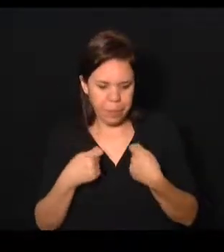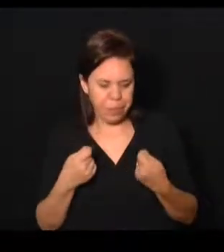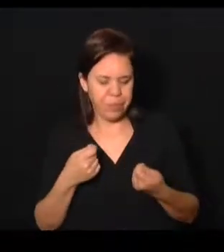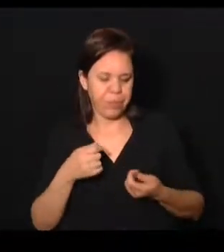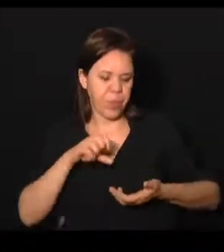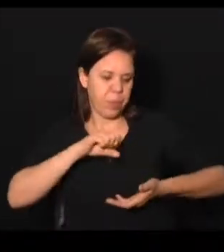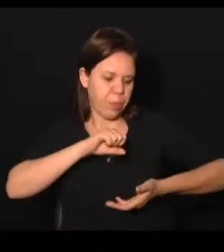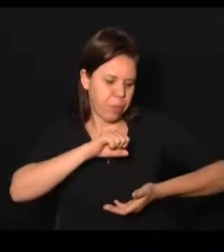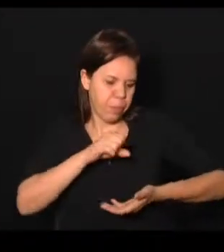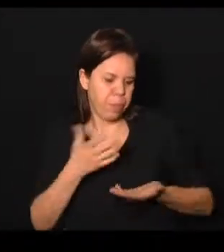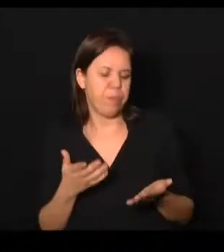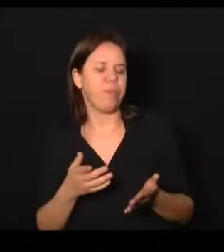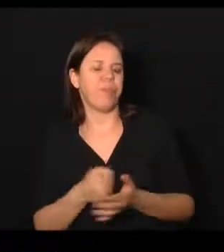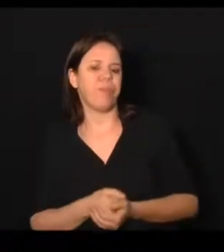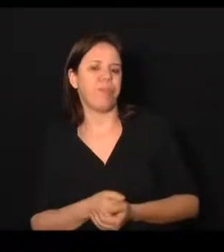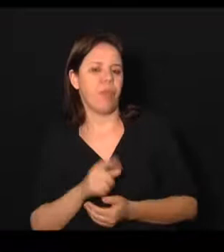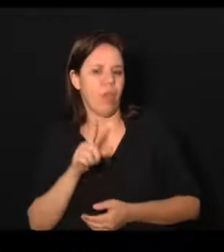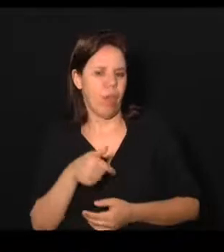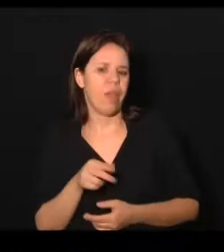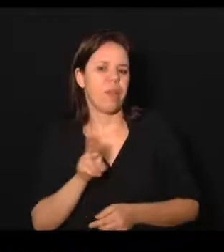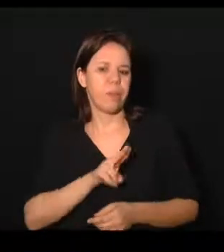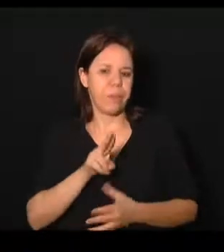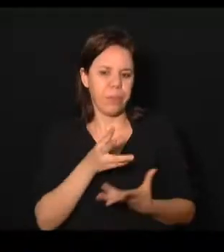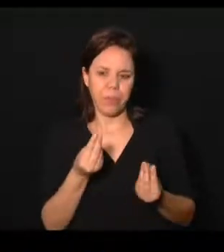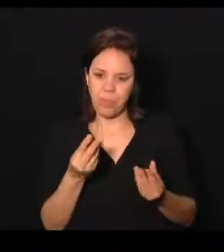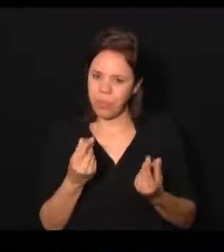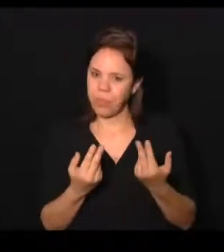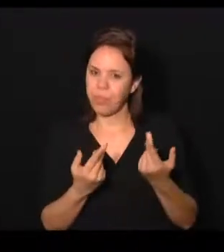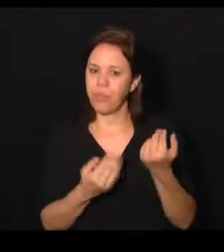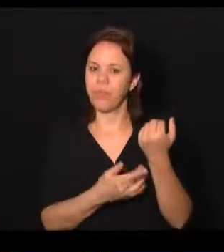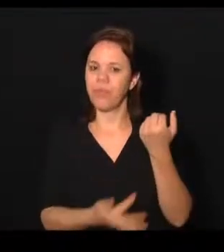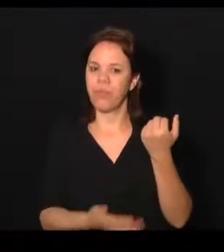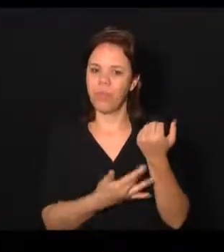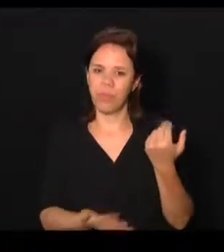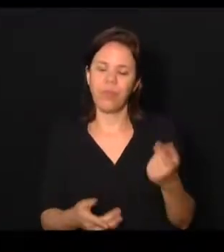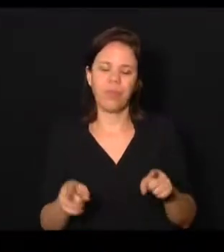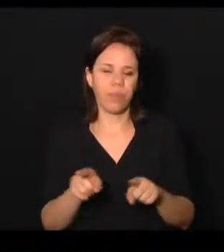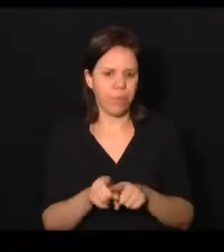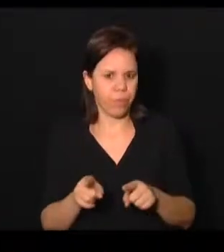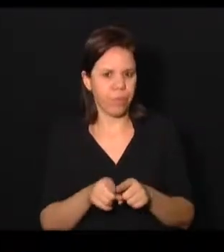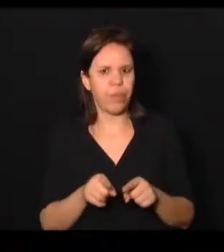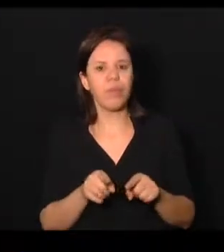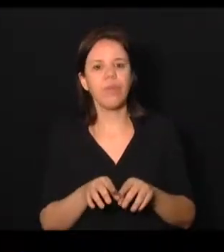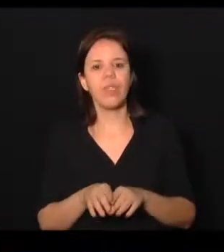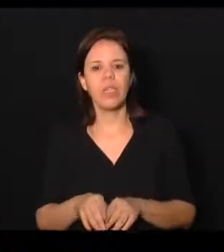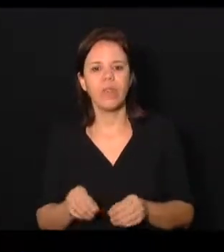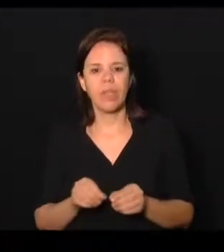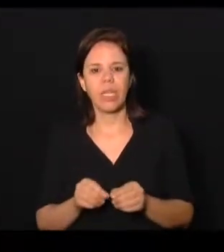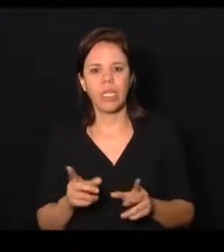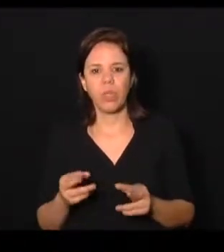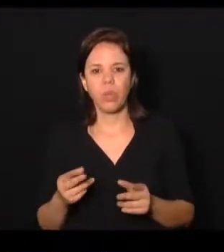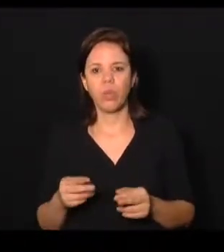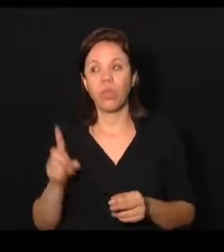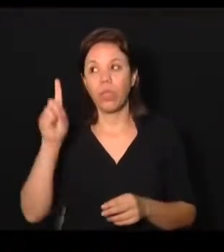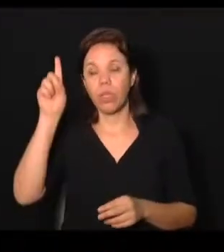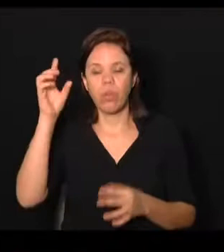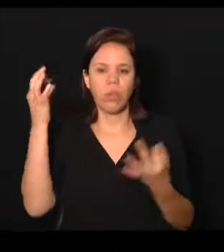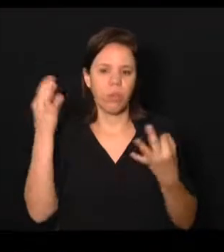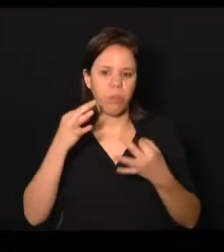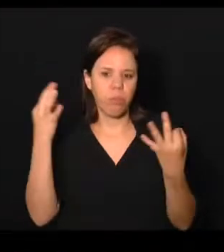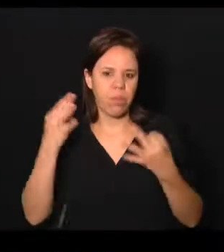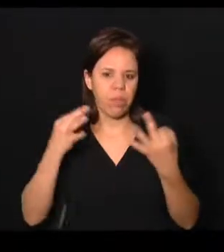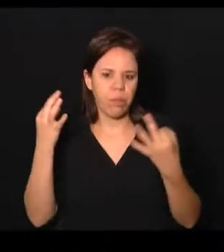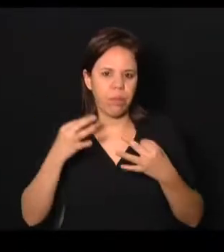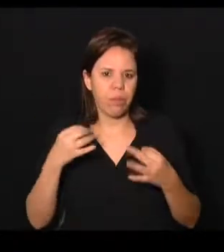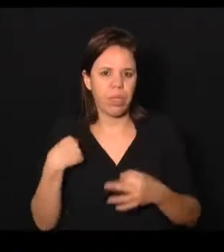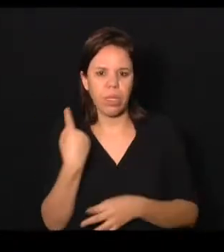alimentar. Então, isso também tem um consumo de sangue, né? Para você poder fazer a adequação, como a natureza e Deus é tão perfeito que faz isso